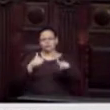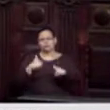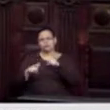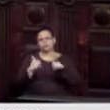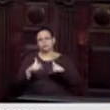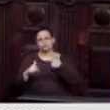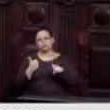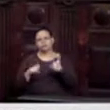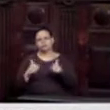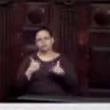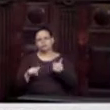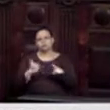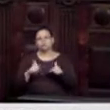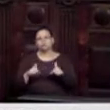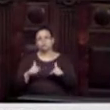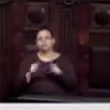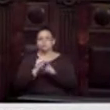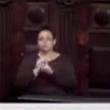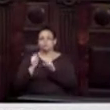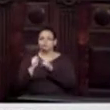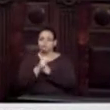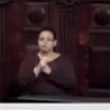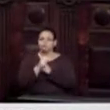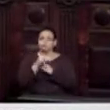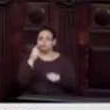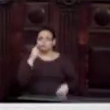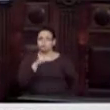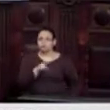de todos os segmentos sociais. Eu olho aqui